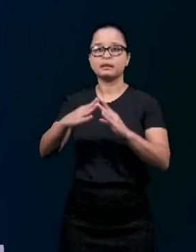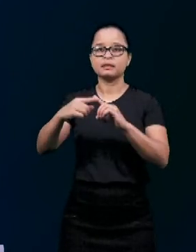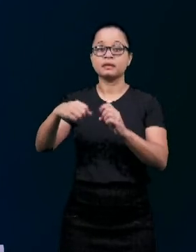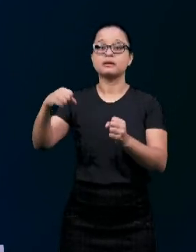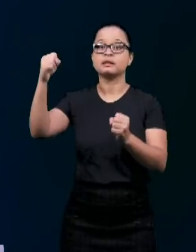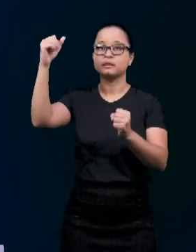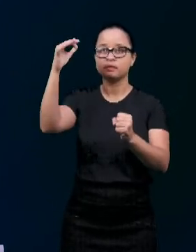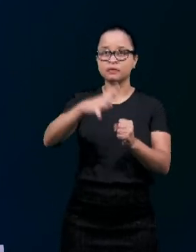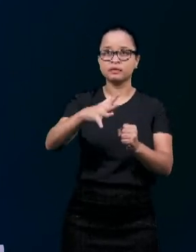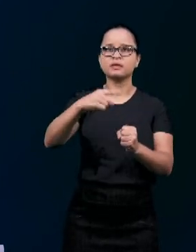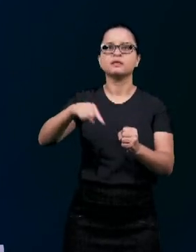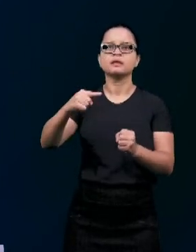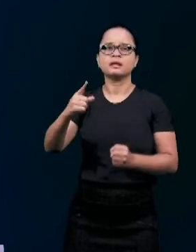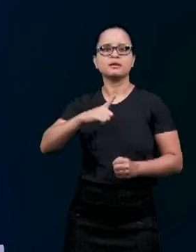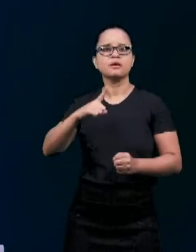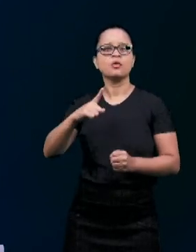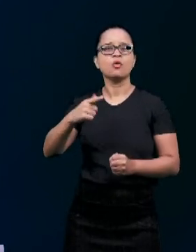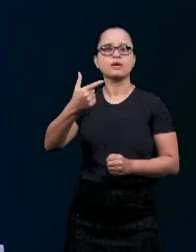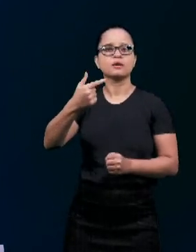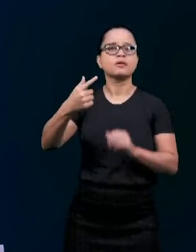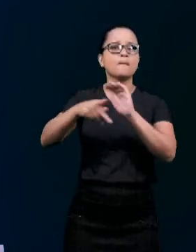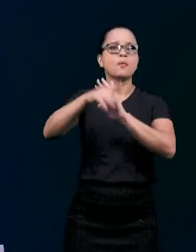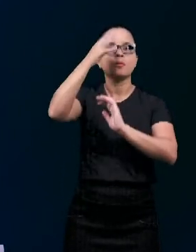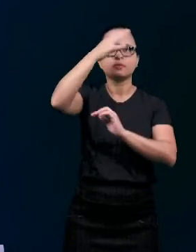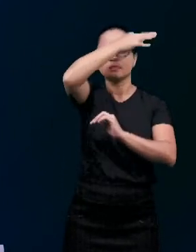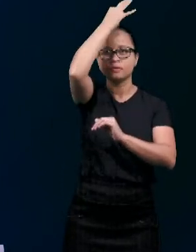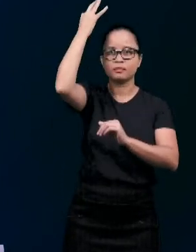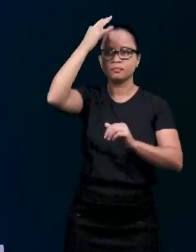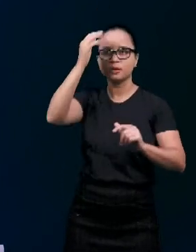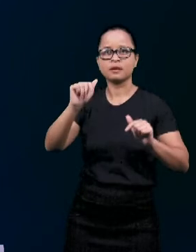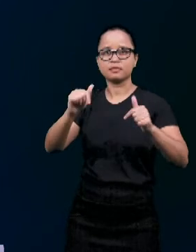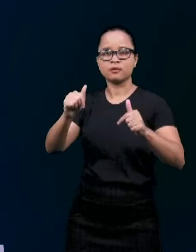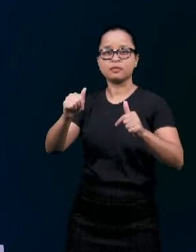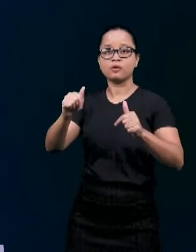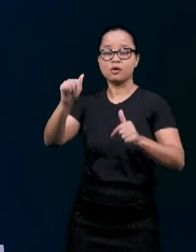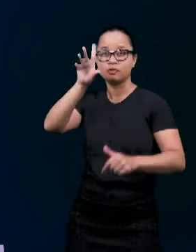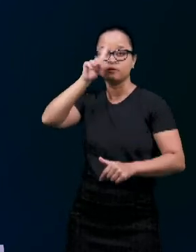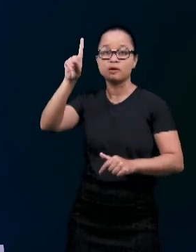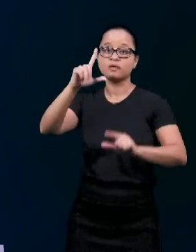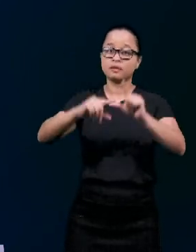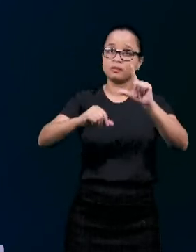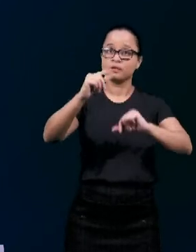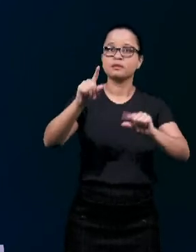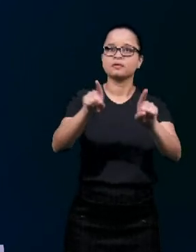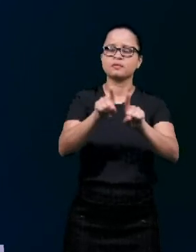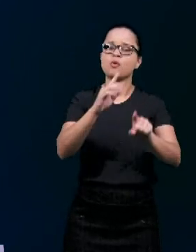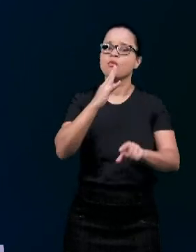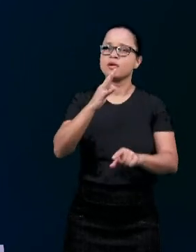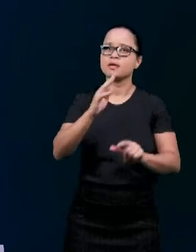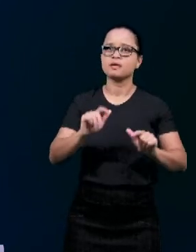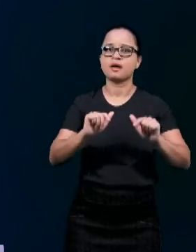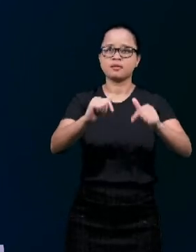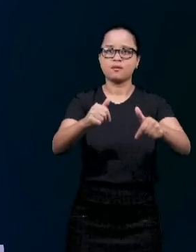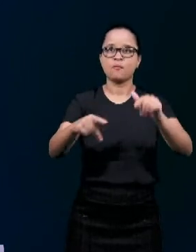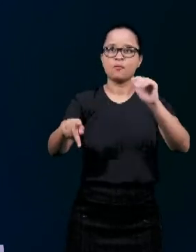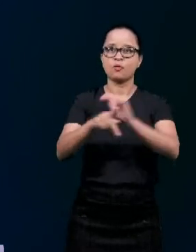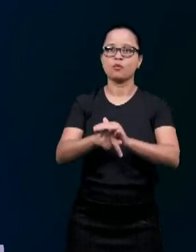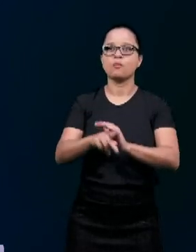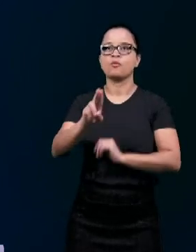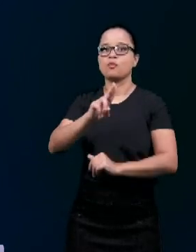7 Espíritos de Deus e as 7 estrelas. Conheça as suas obras, que tem nomes de quem vives, mas